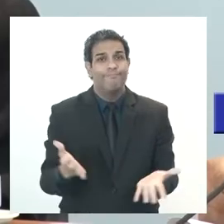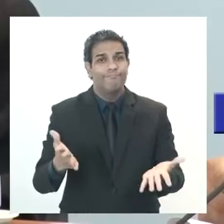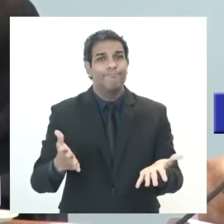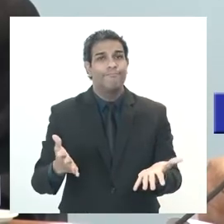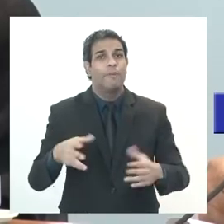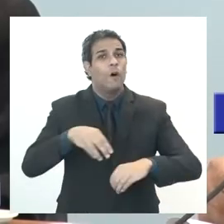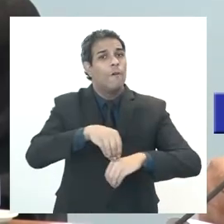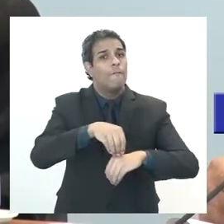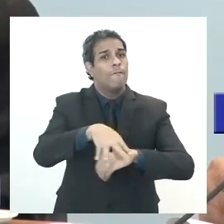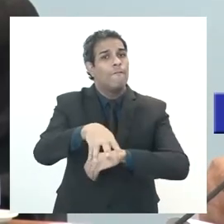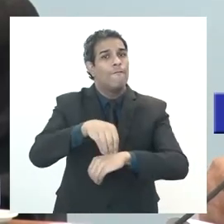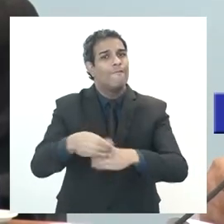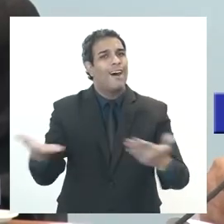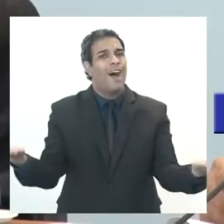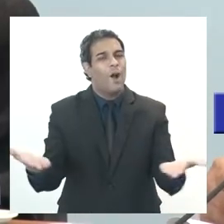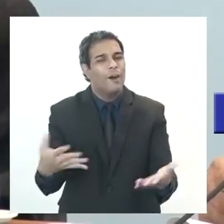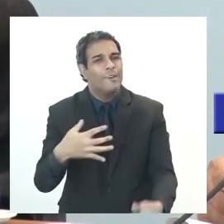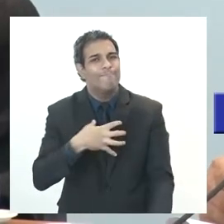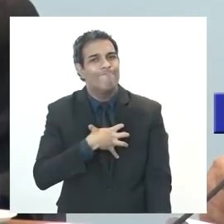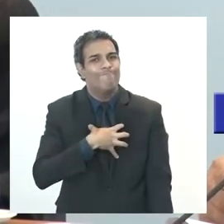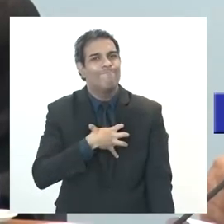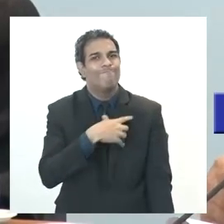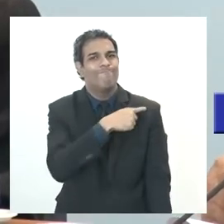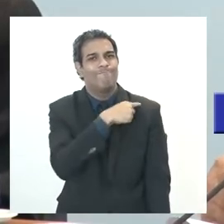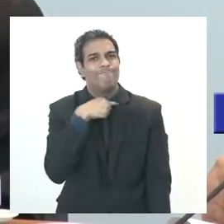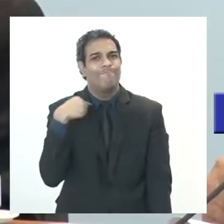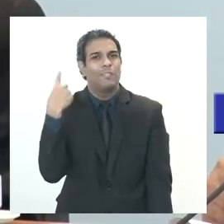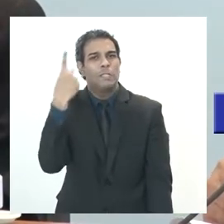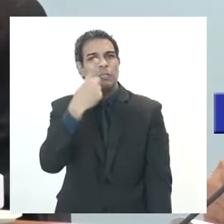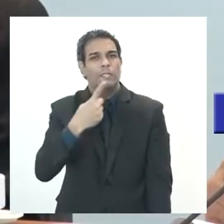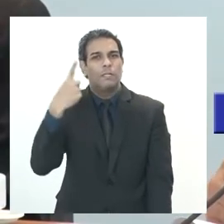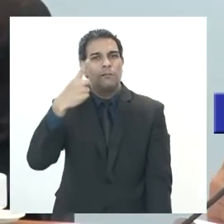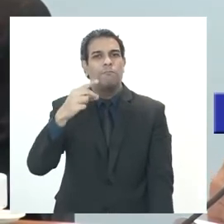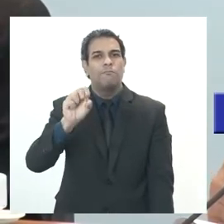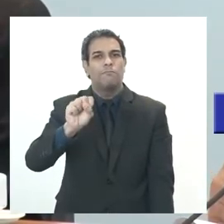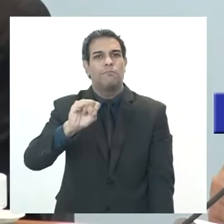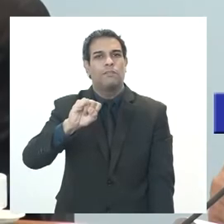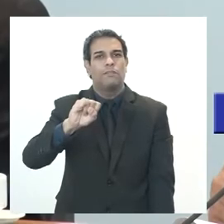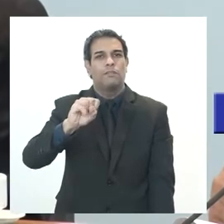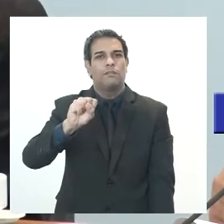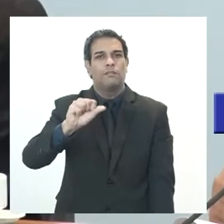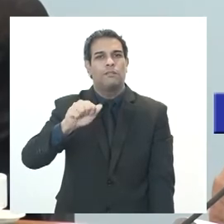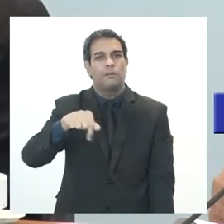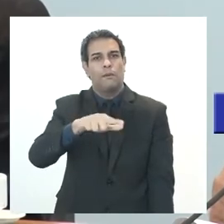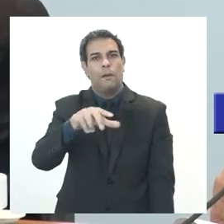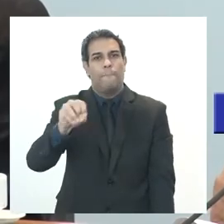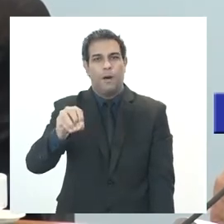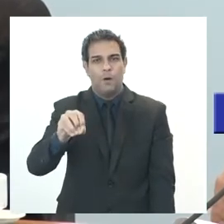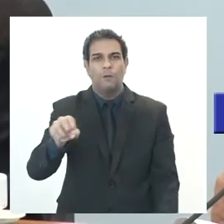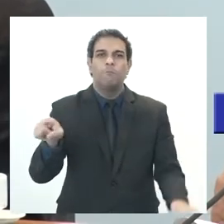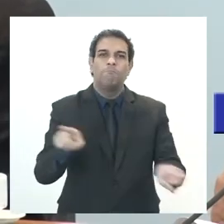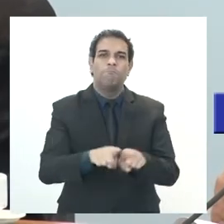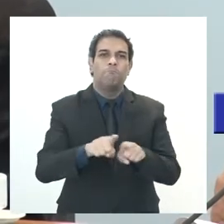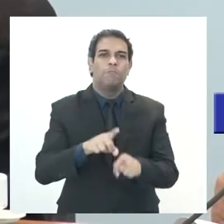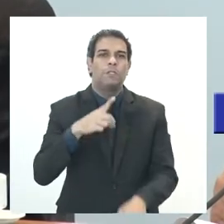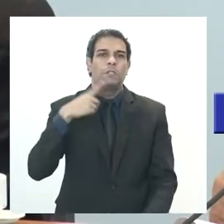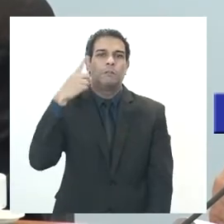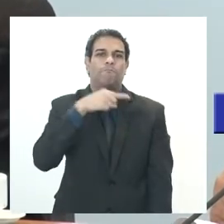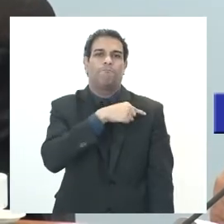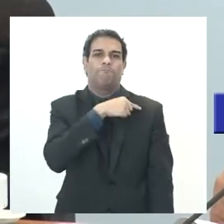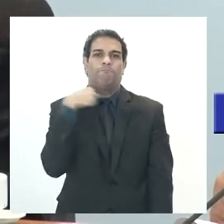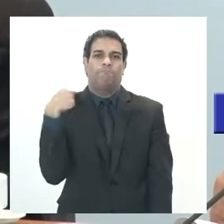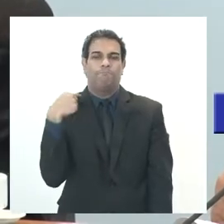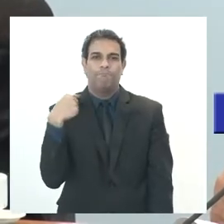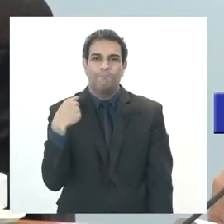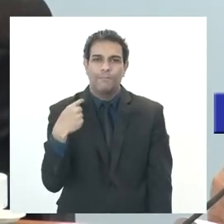aqui que houve o falecimento do ex-deputado Simão sessim e também do ex-deputado Sivuca